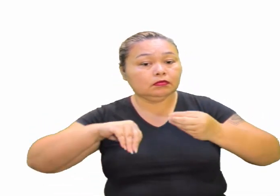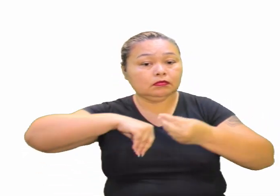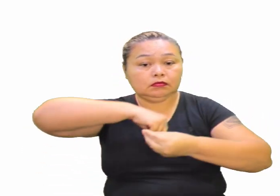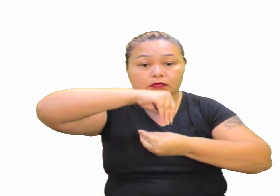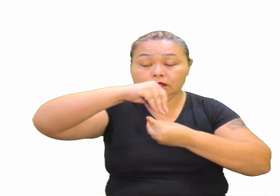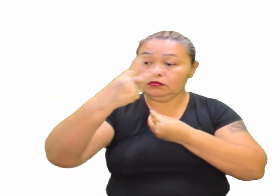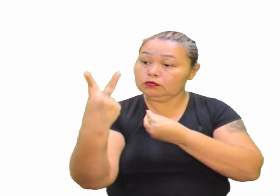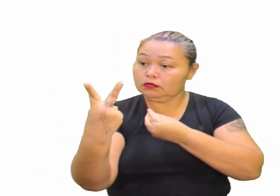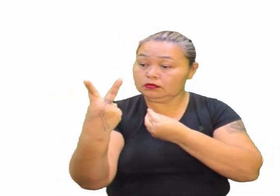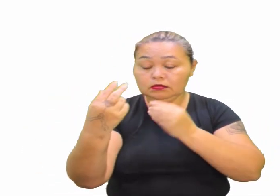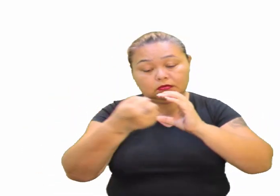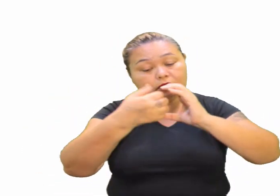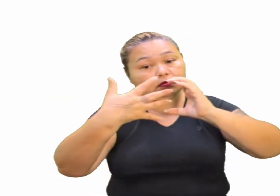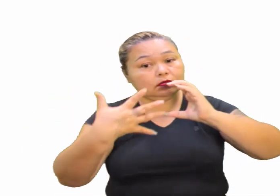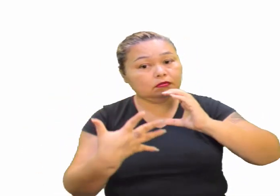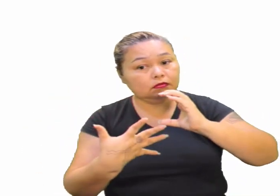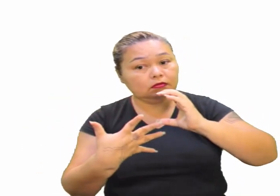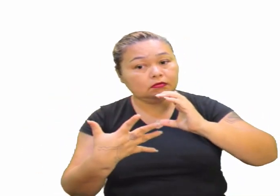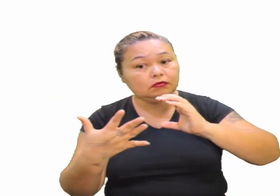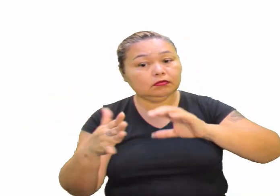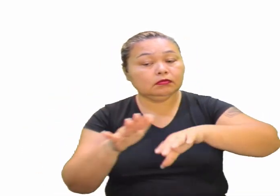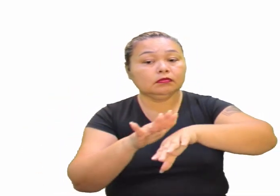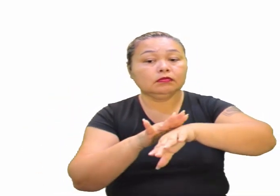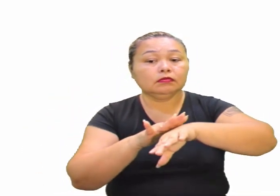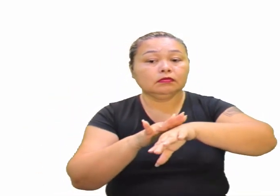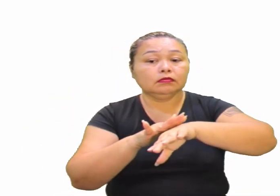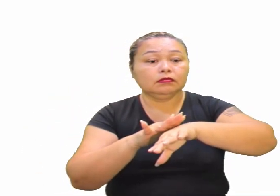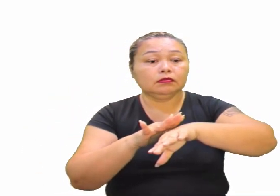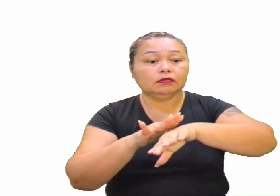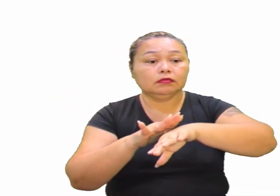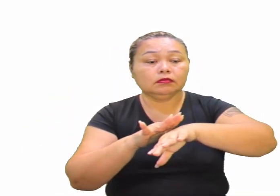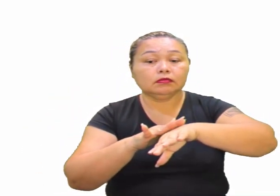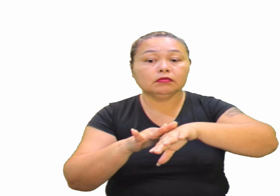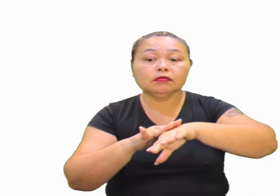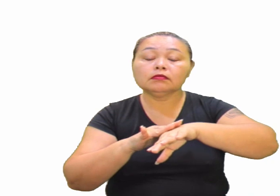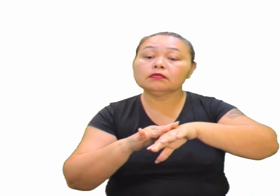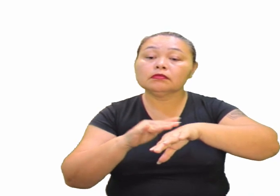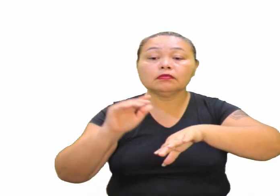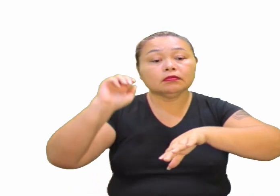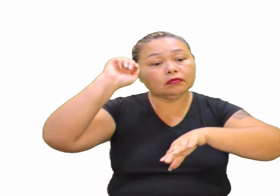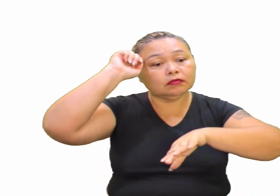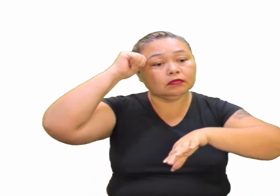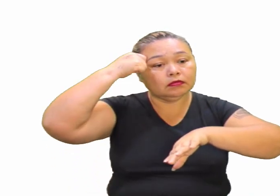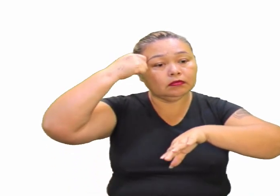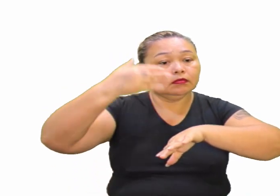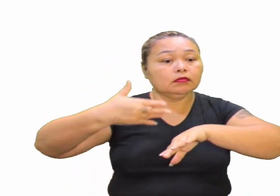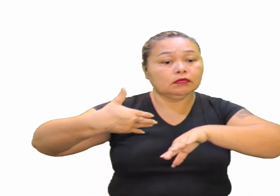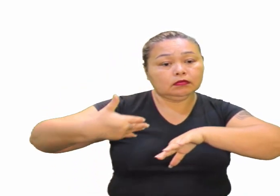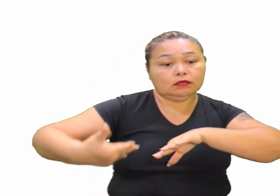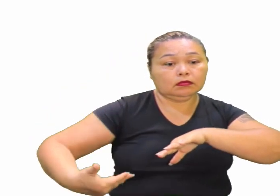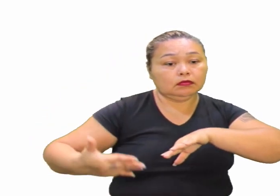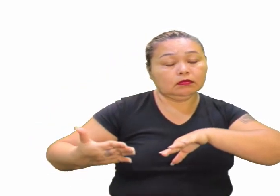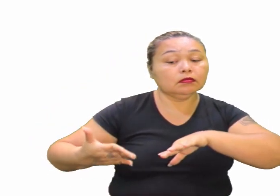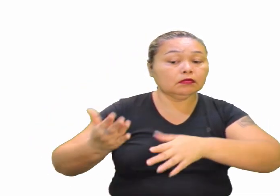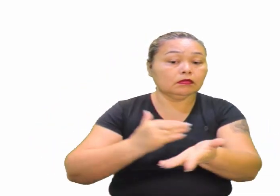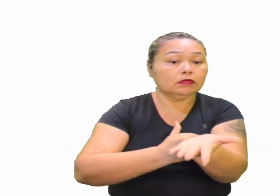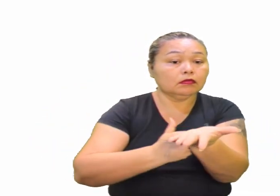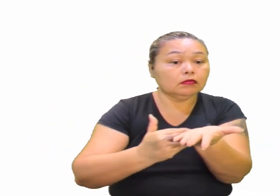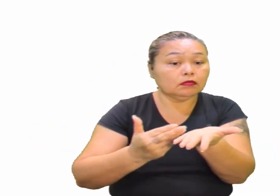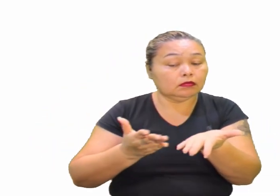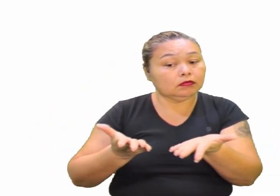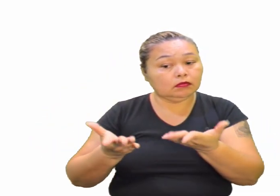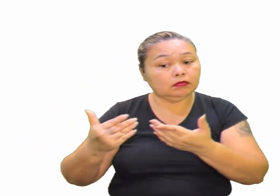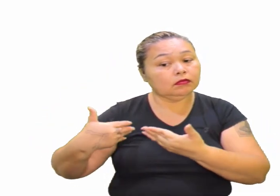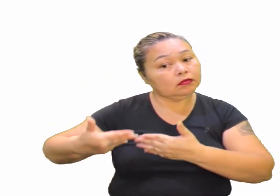contrastantes para duas características, pelo preto e longo e branco, curto. A geração